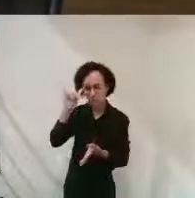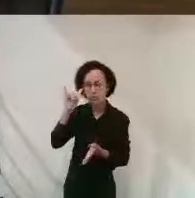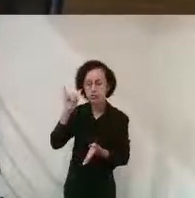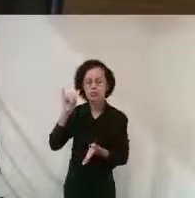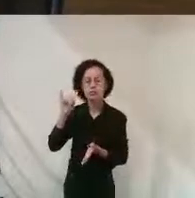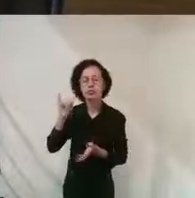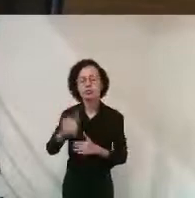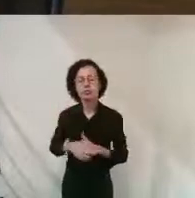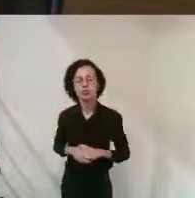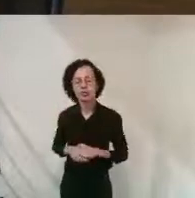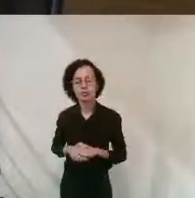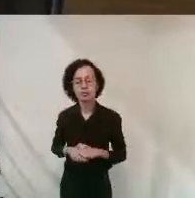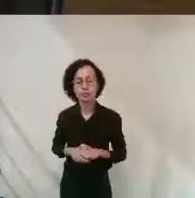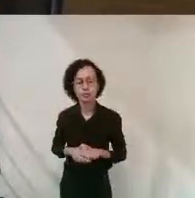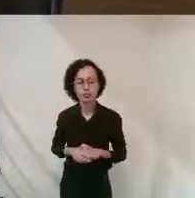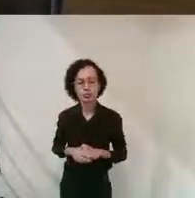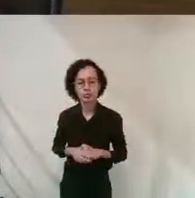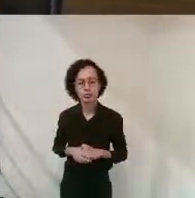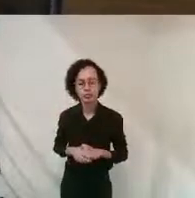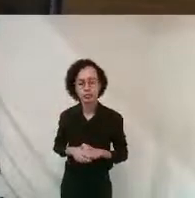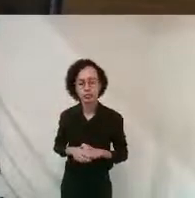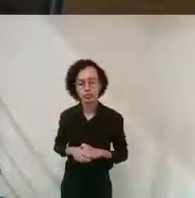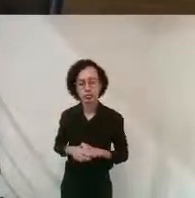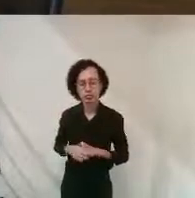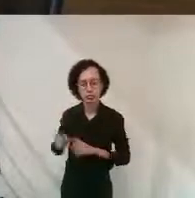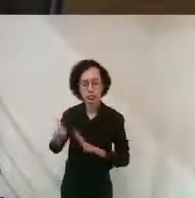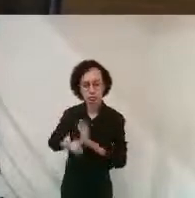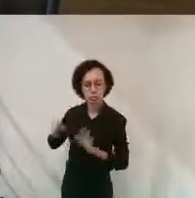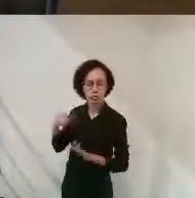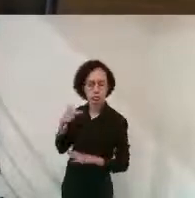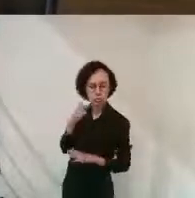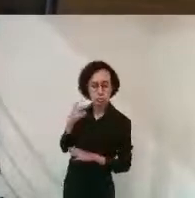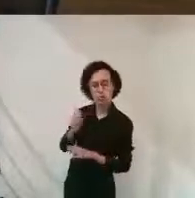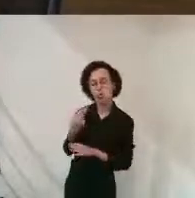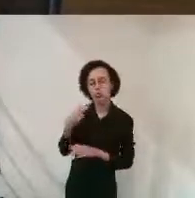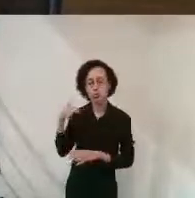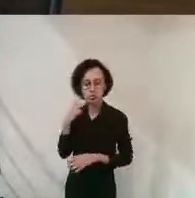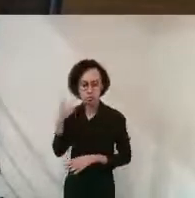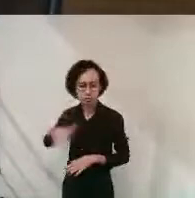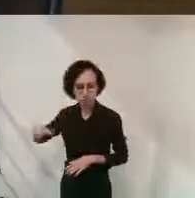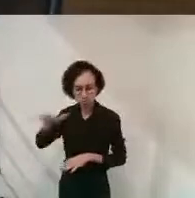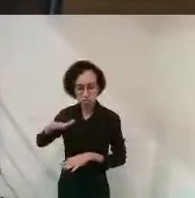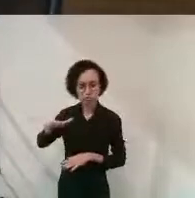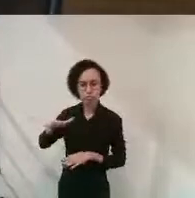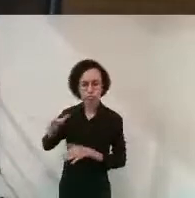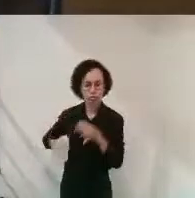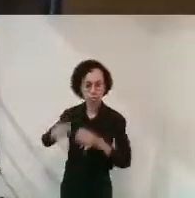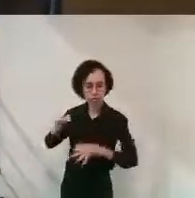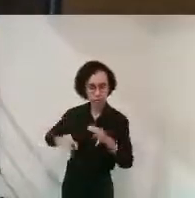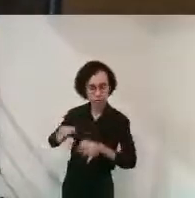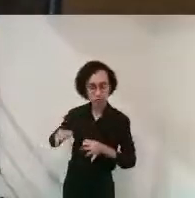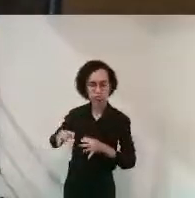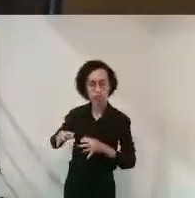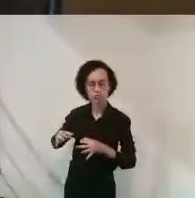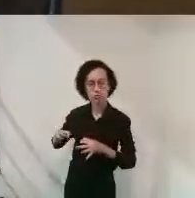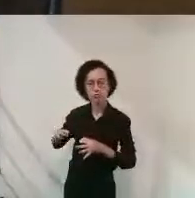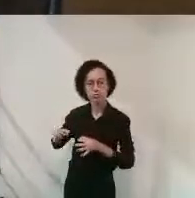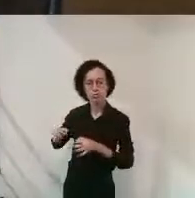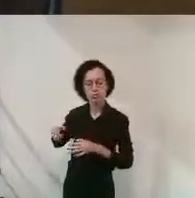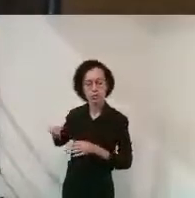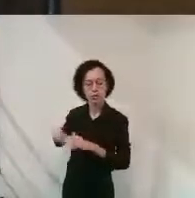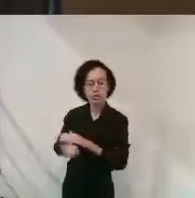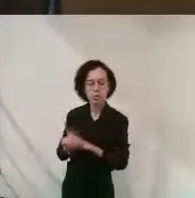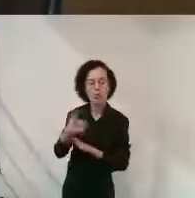máximo o direito adversarial, o promotor ou procurador de justiça, ele entrar com uma medida,